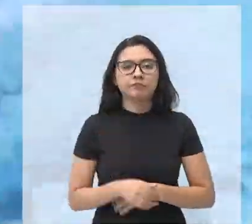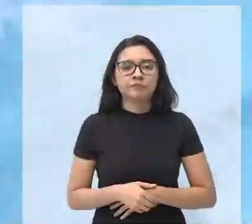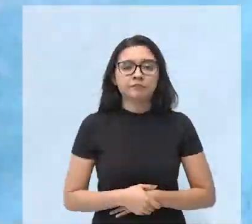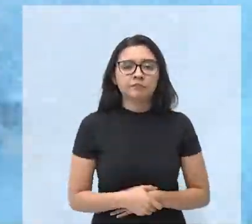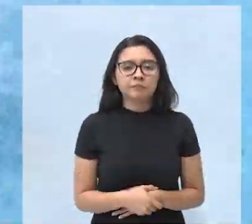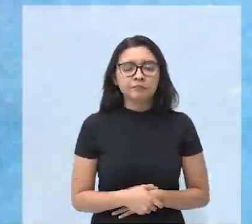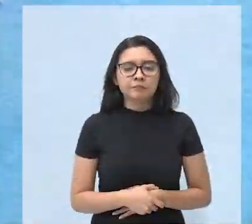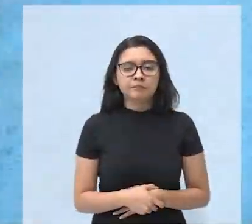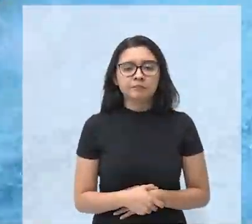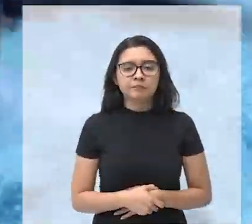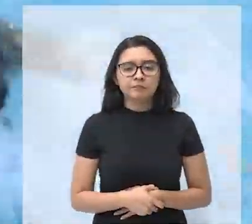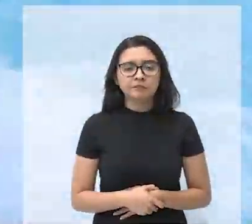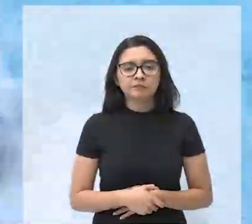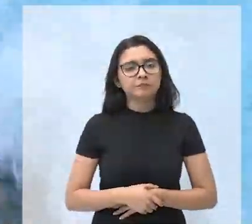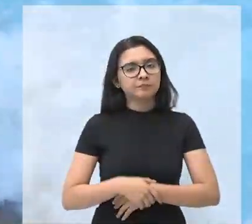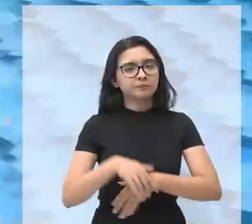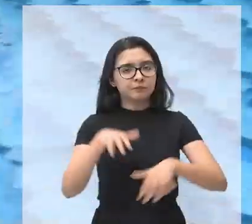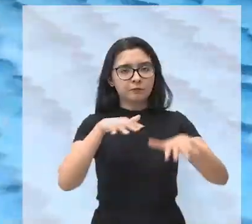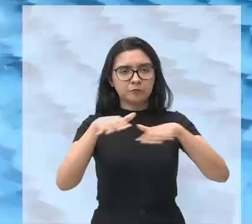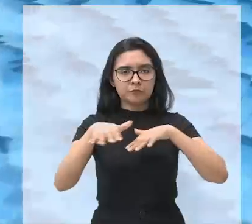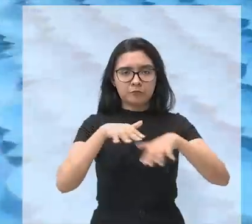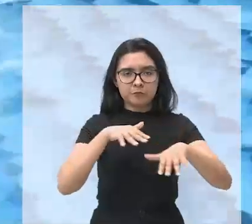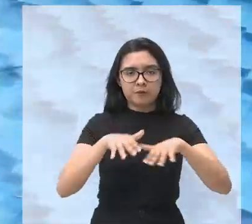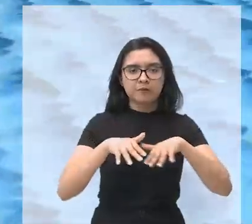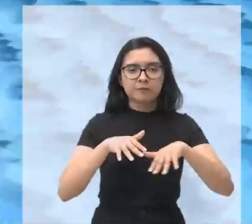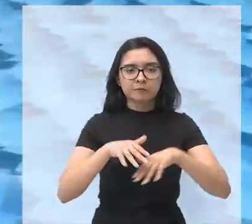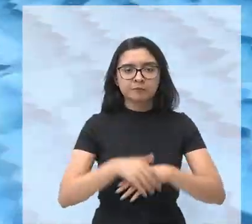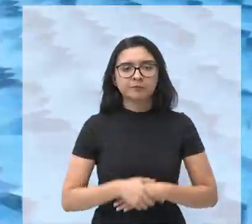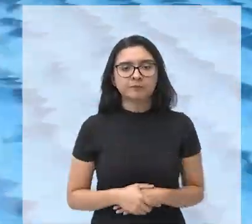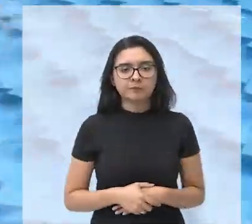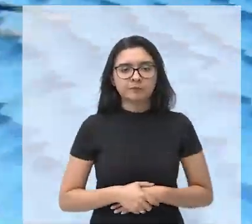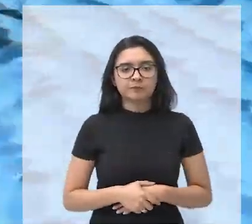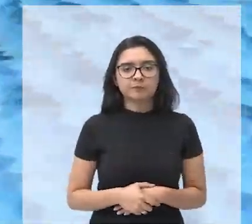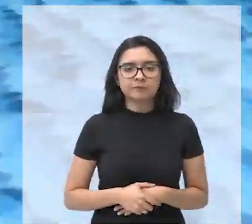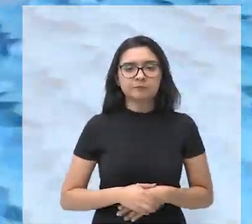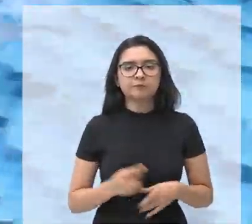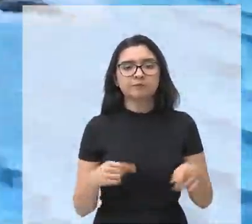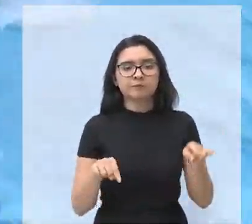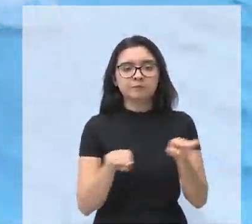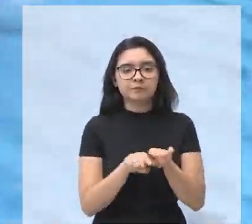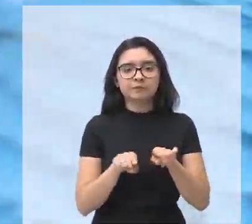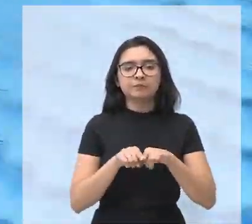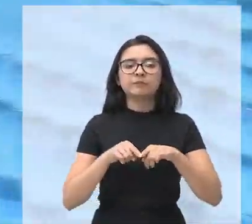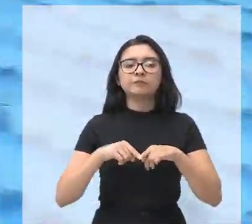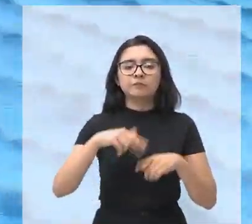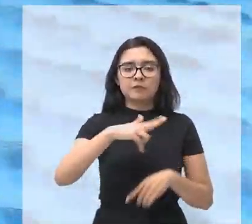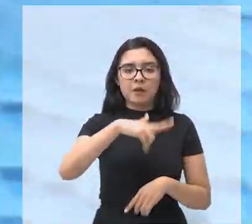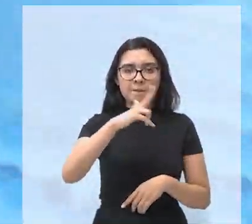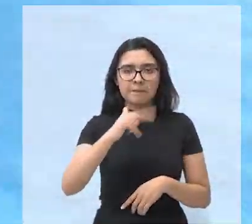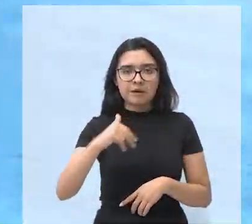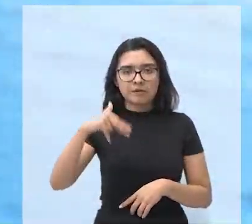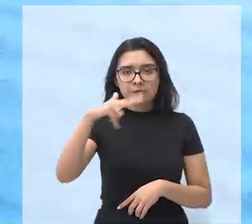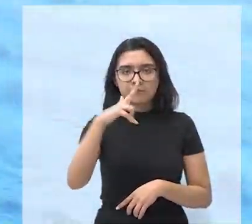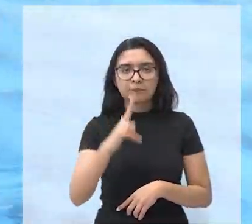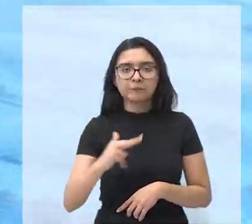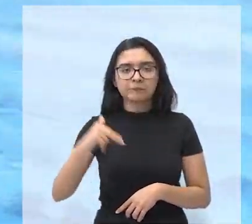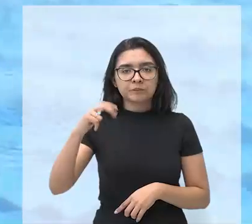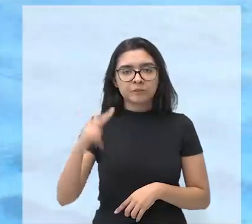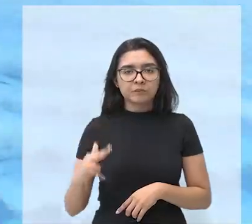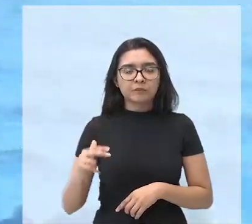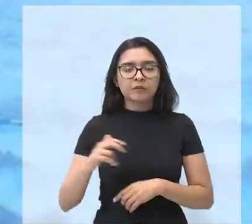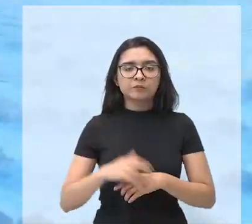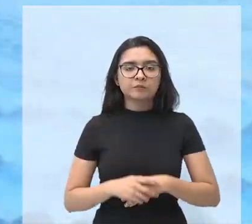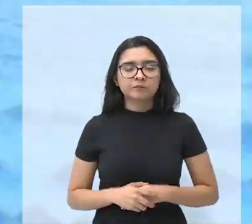Nós temos aí os braços simultâneos e nós também temos as pernas em movimento